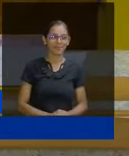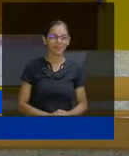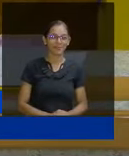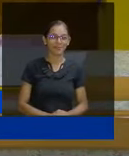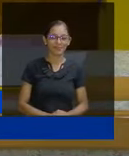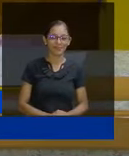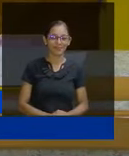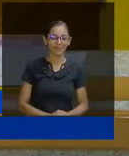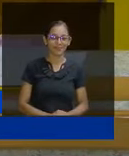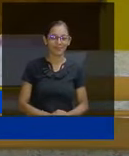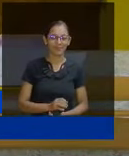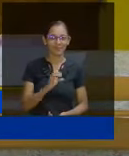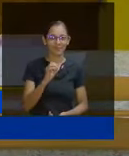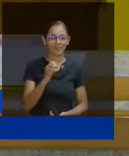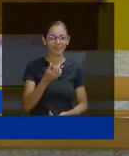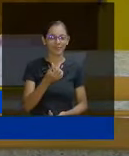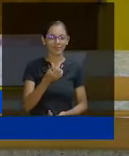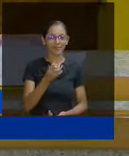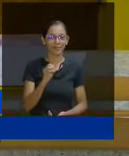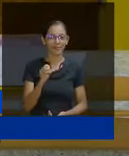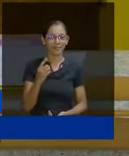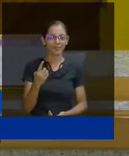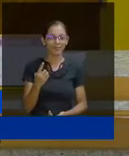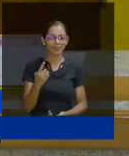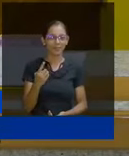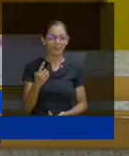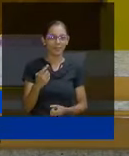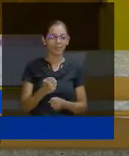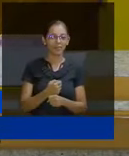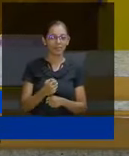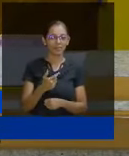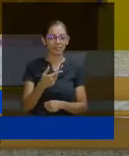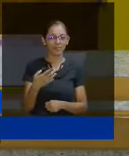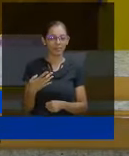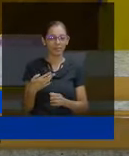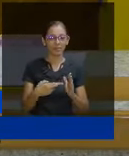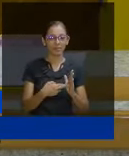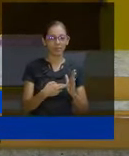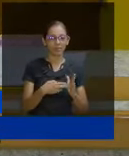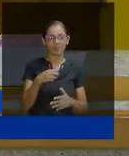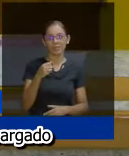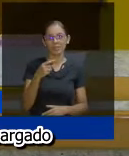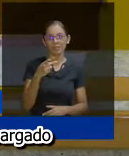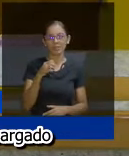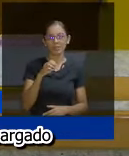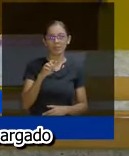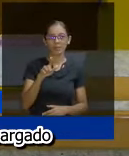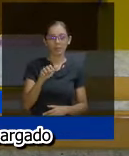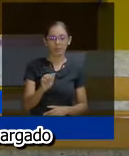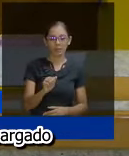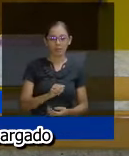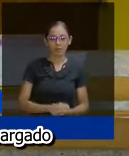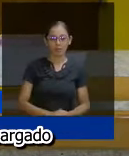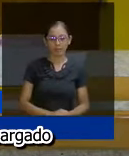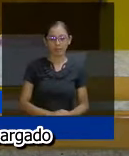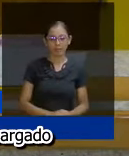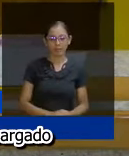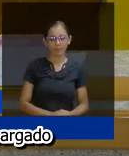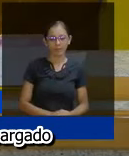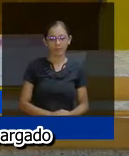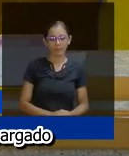0600-061, 2024, relatora juíza Paula Santos, origem Macapá, embargante Antônio Paulo de